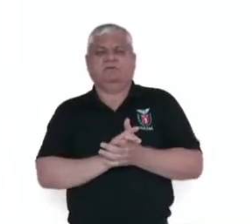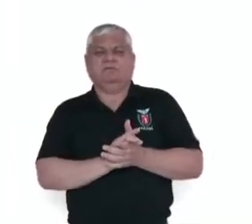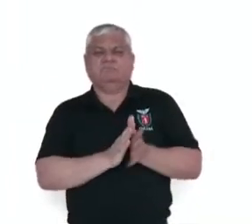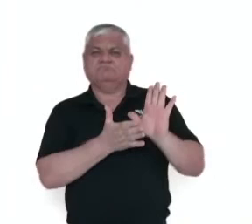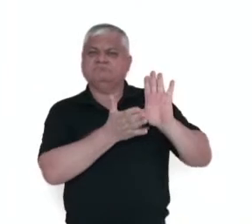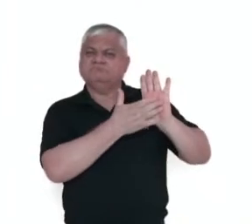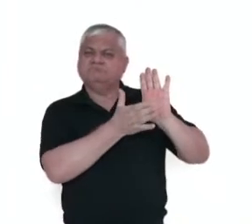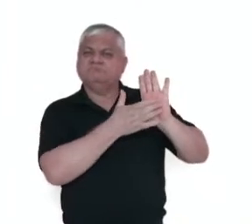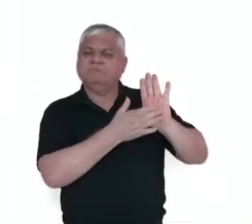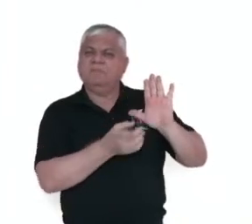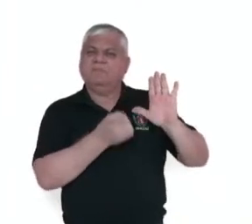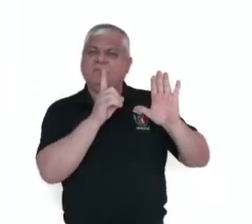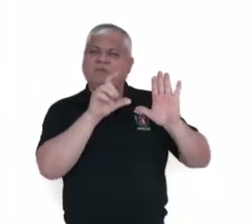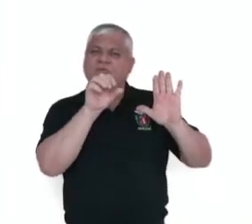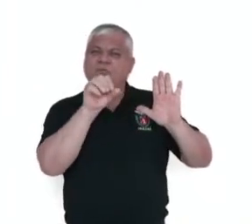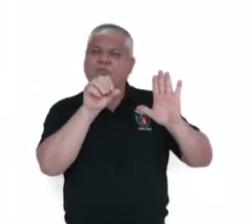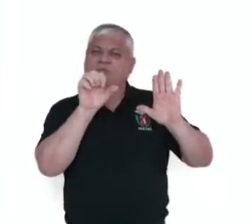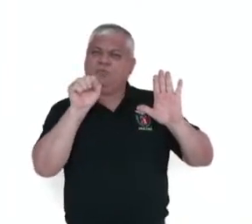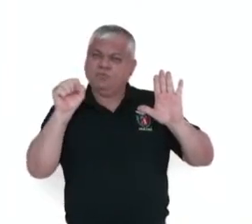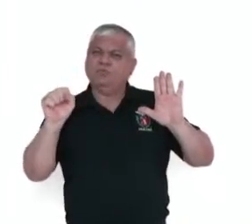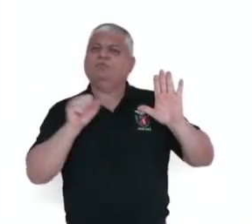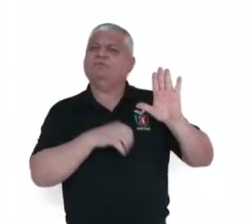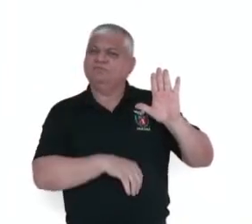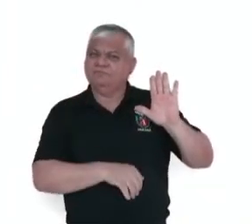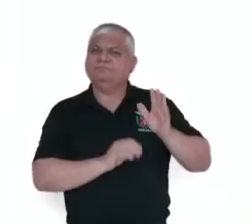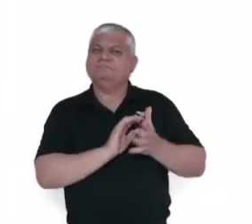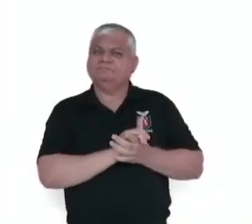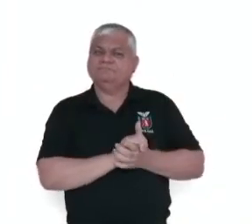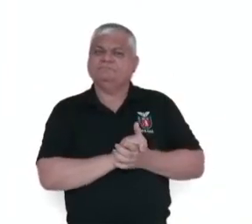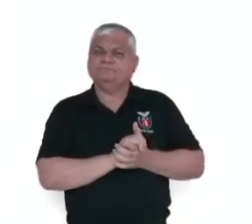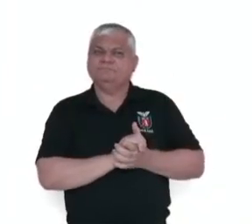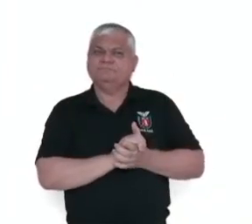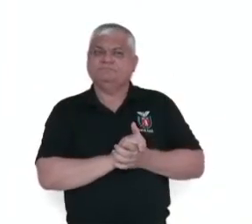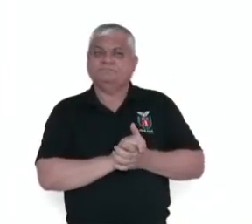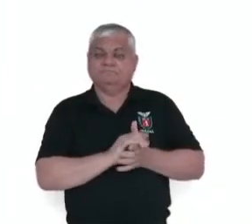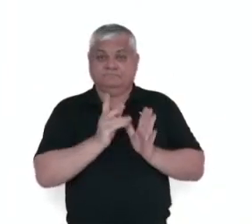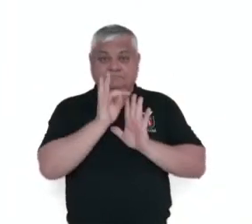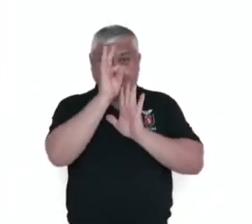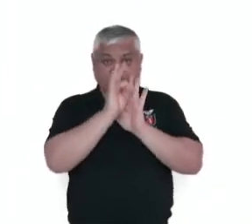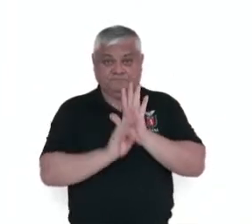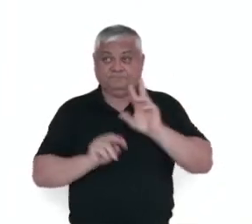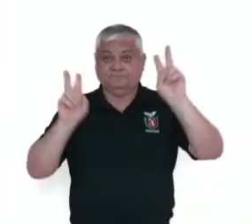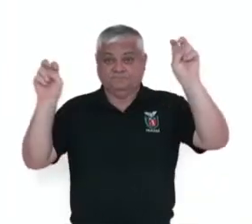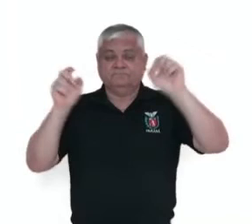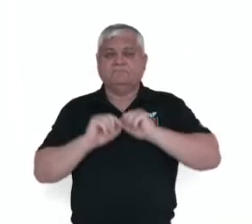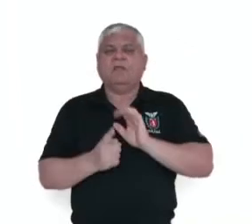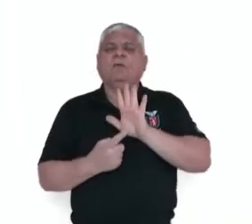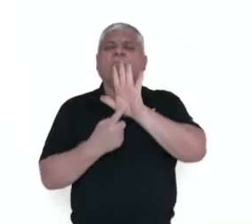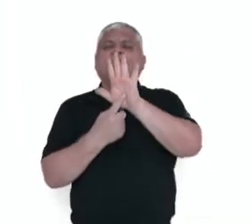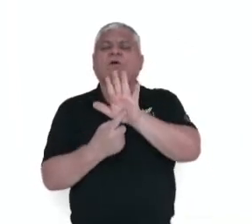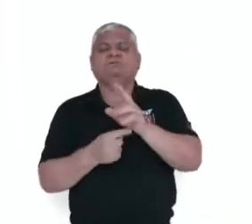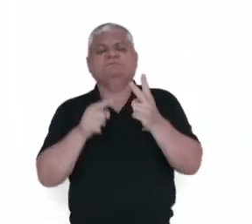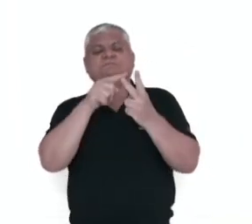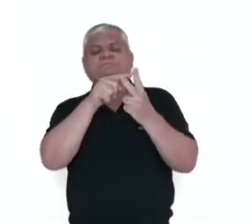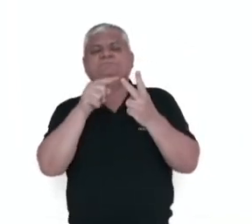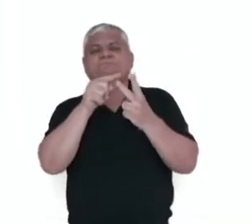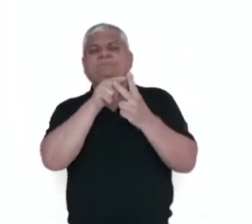a Constituição Federal de 88. A partir do texto, aponte quais são as duas